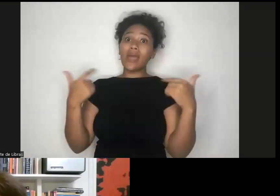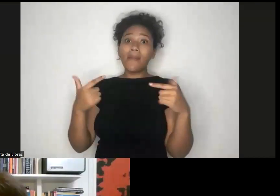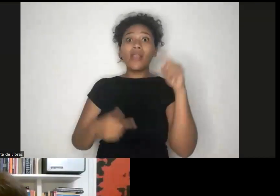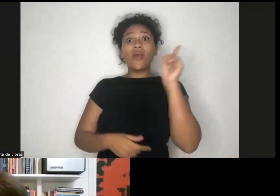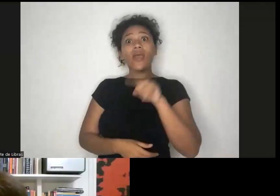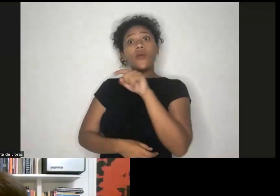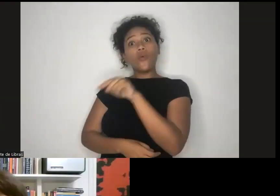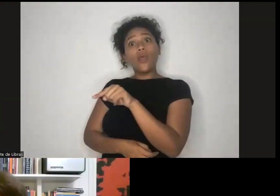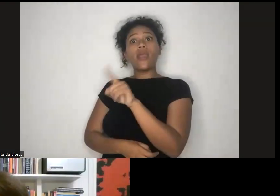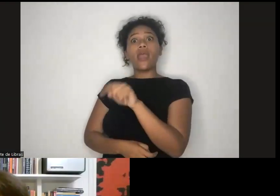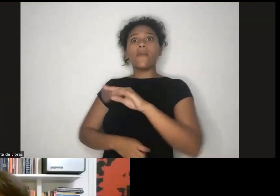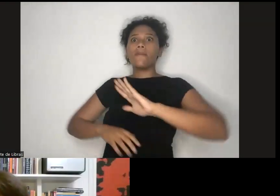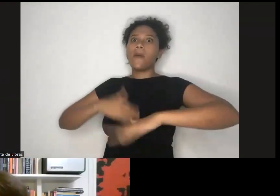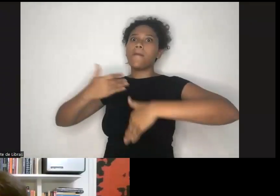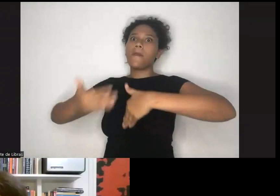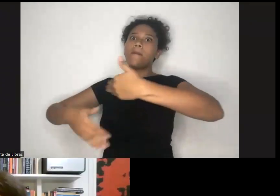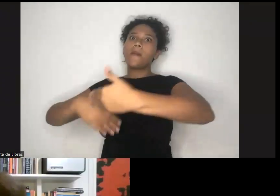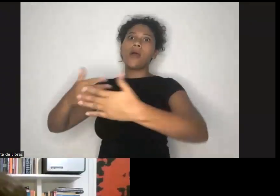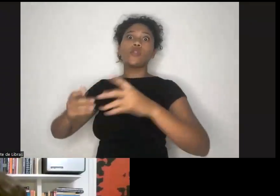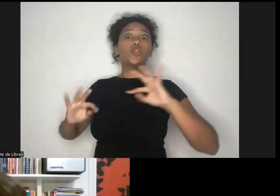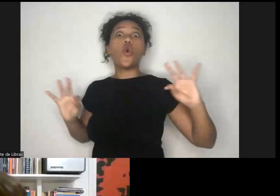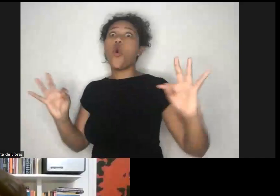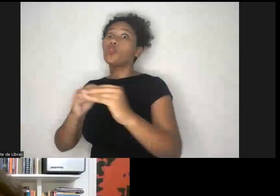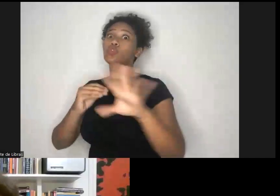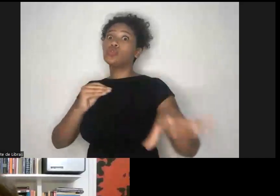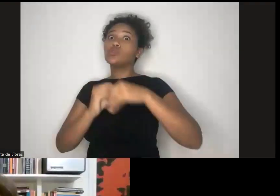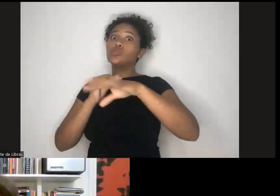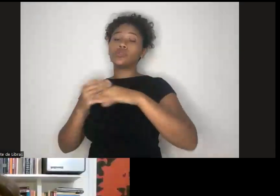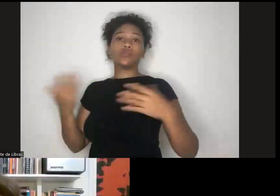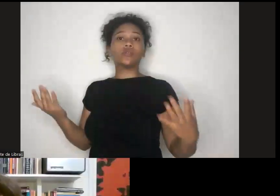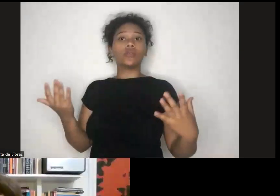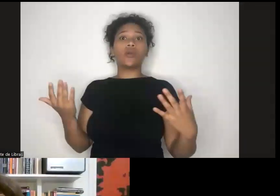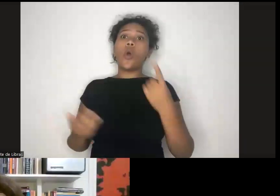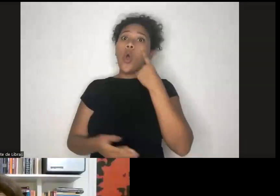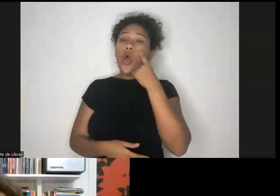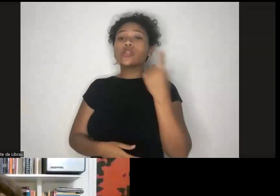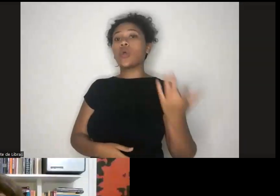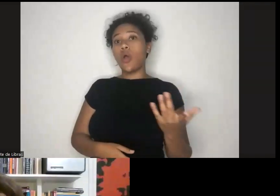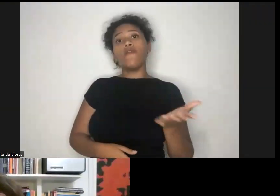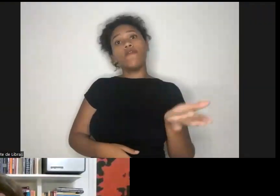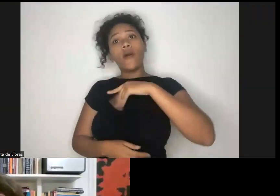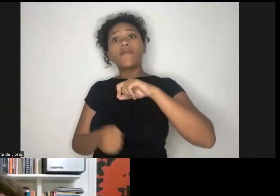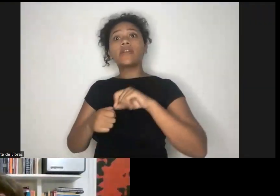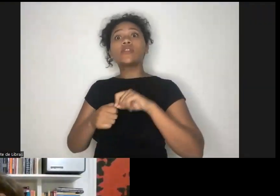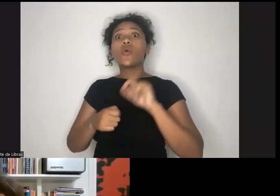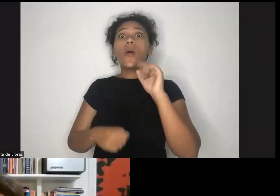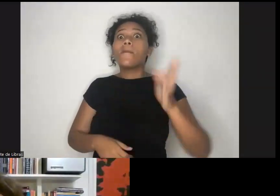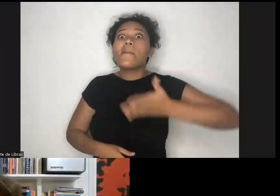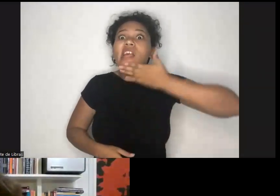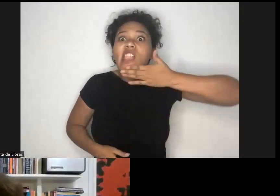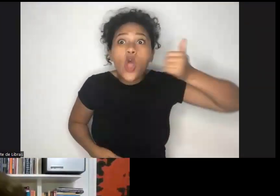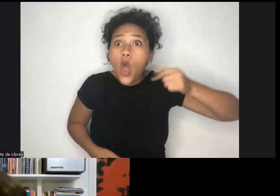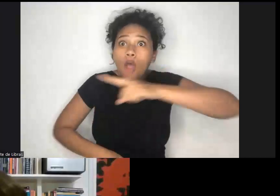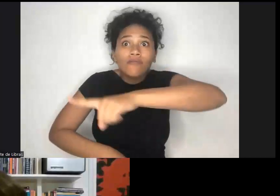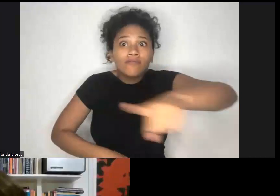coletivo ele é um trabalho de todos eu falo para todo mundo Olha só galera vamos fazer o melhor que vocês